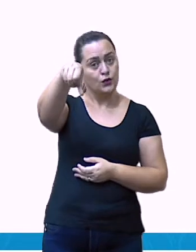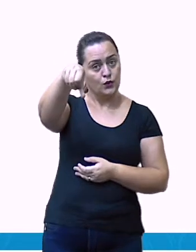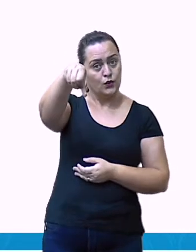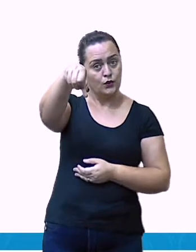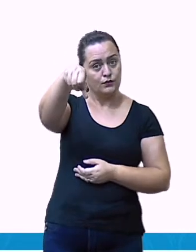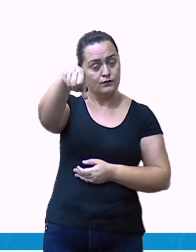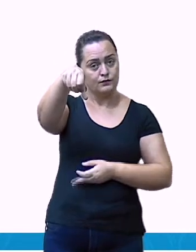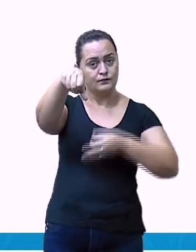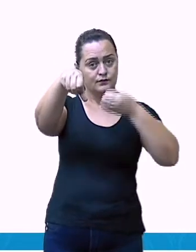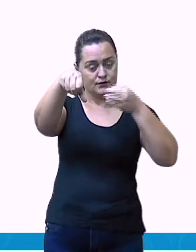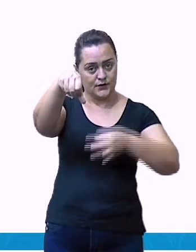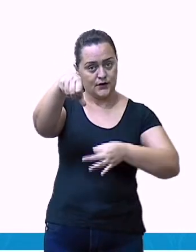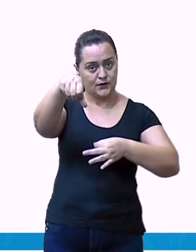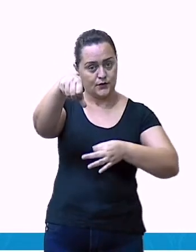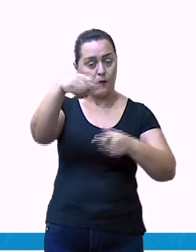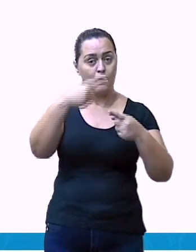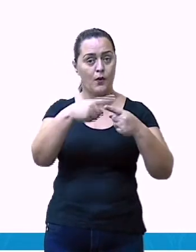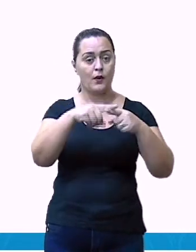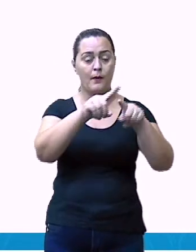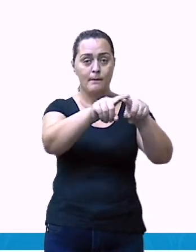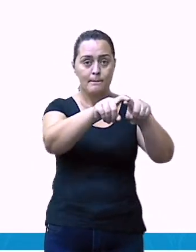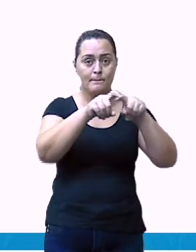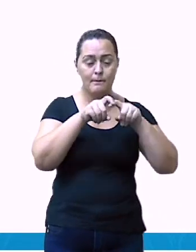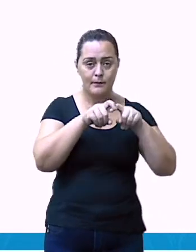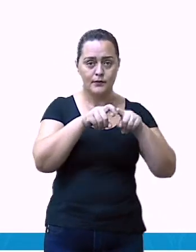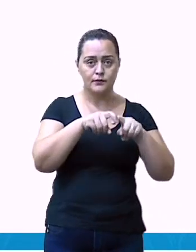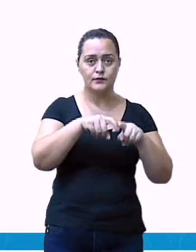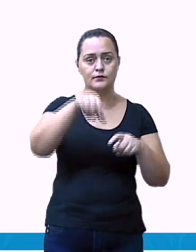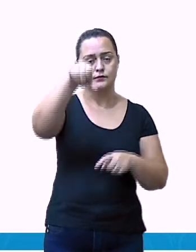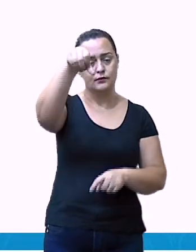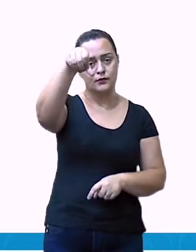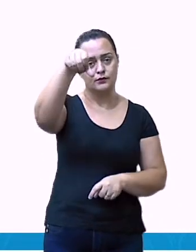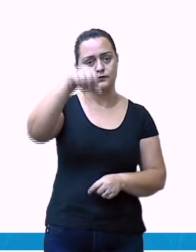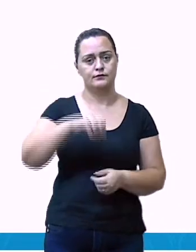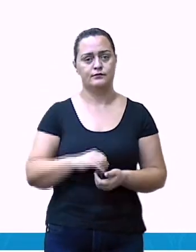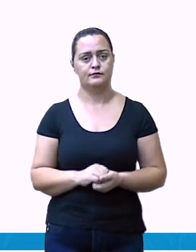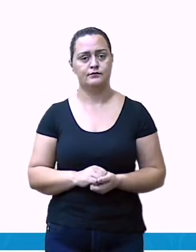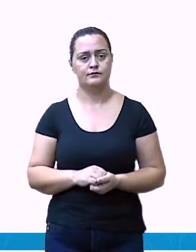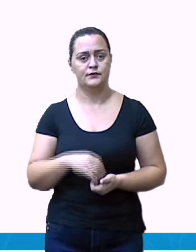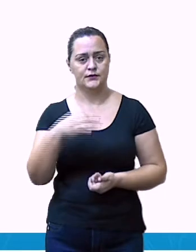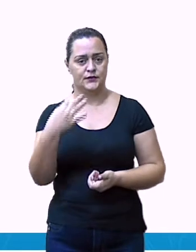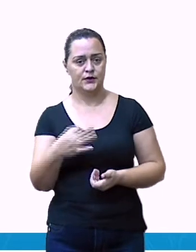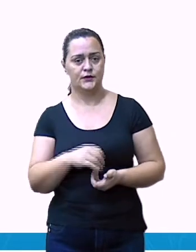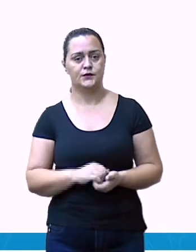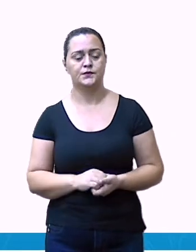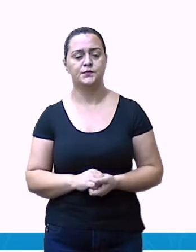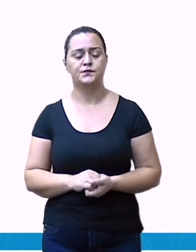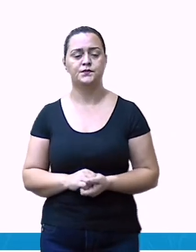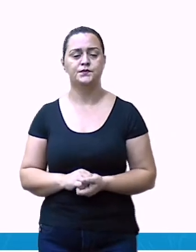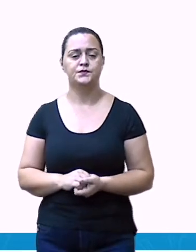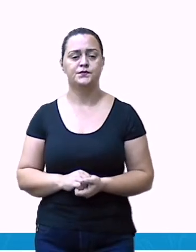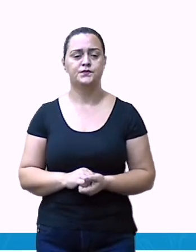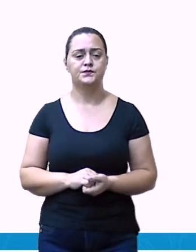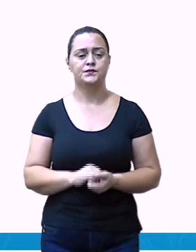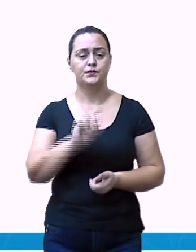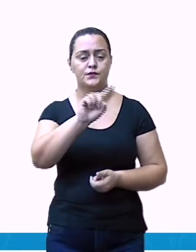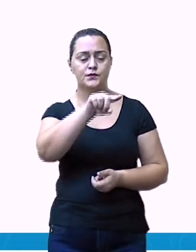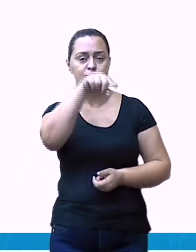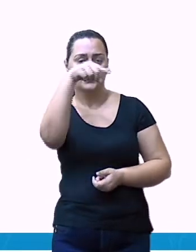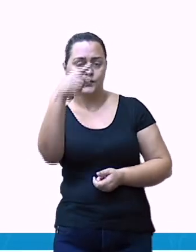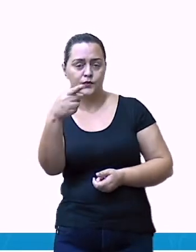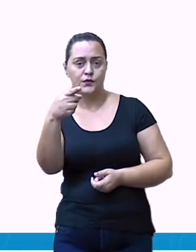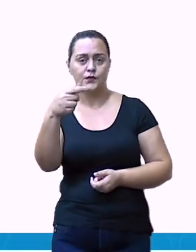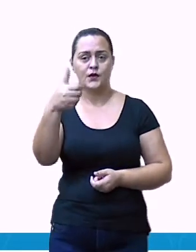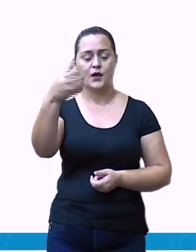outro. Agora sim, 10 tira 6, 4. 9 tira